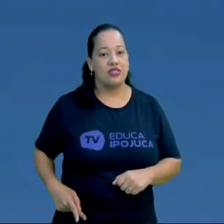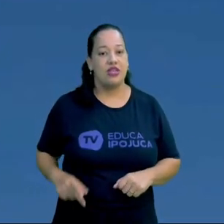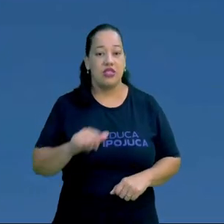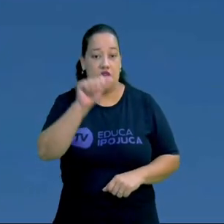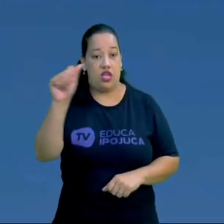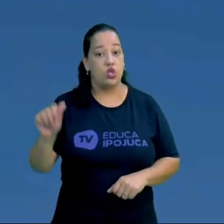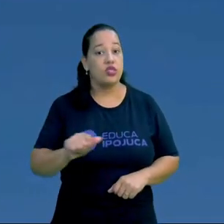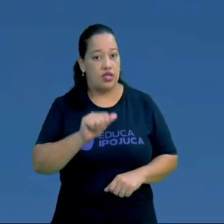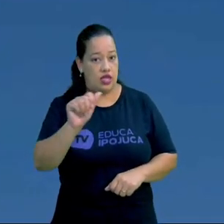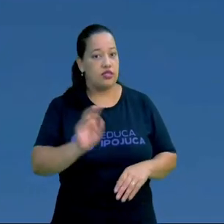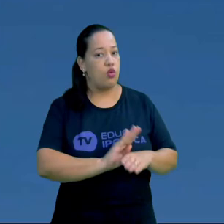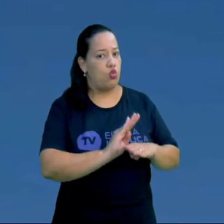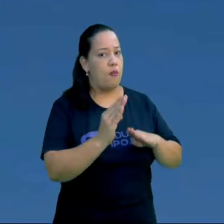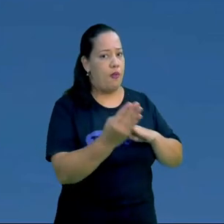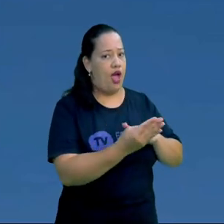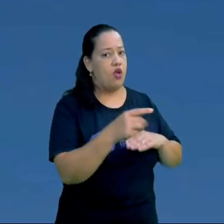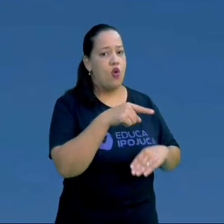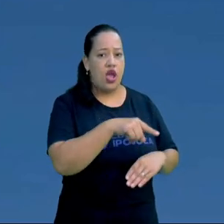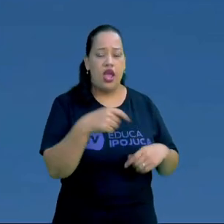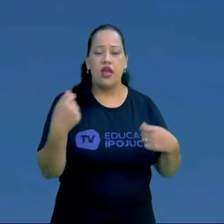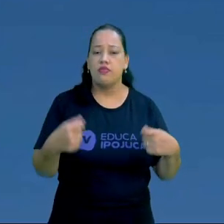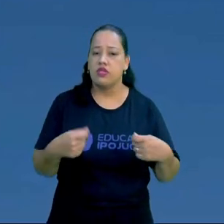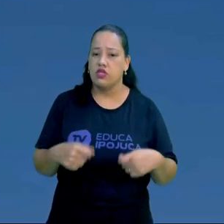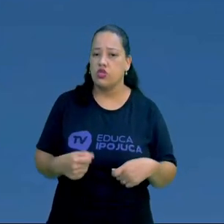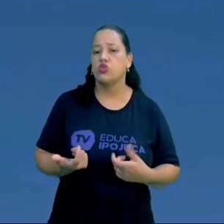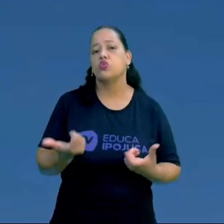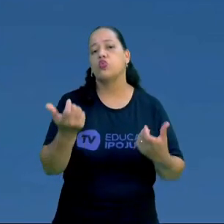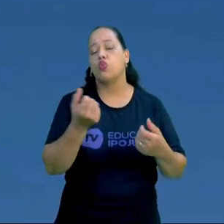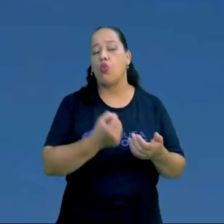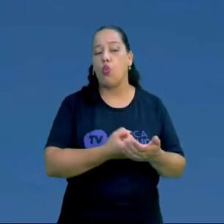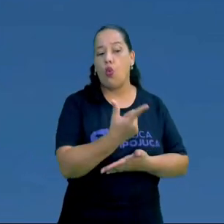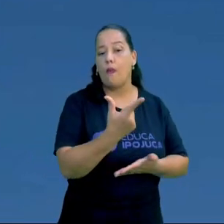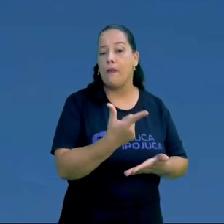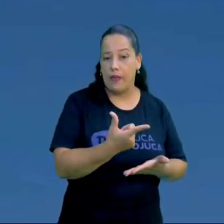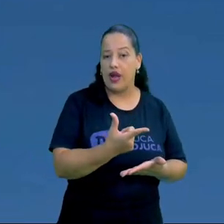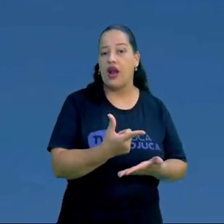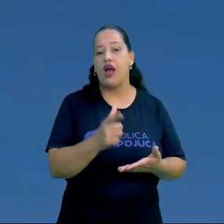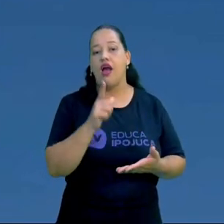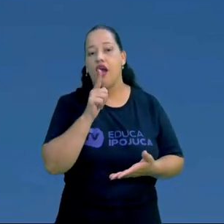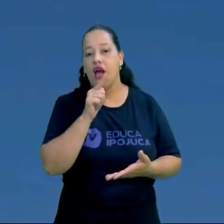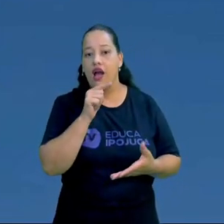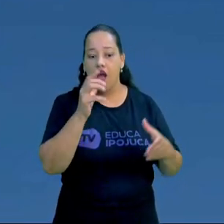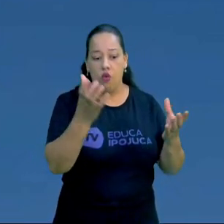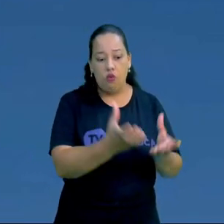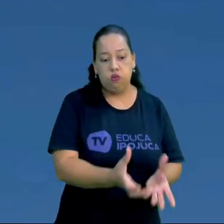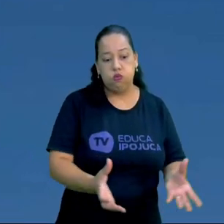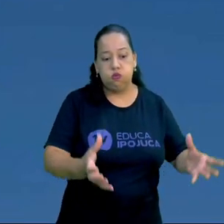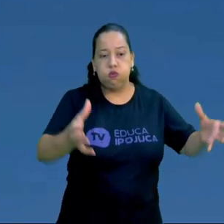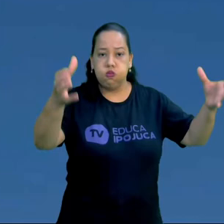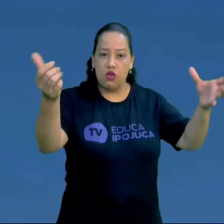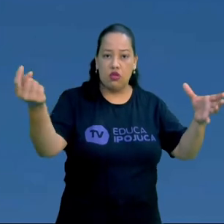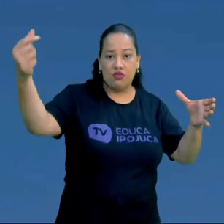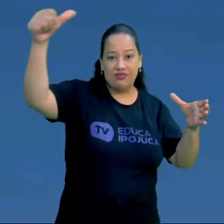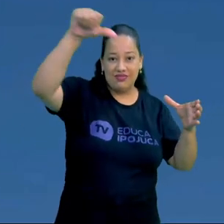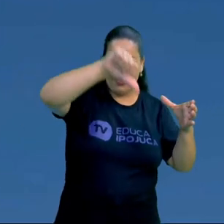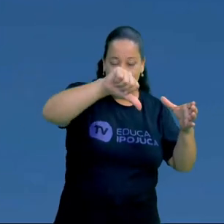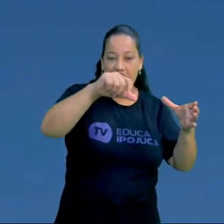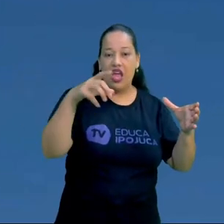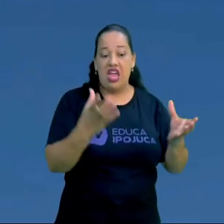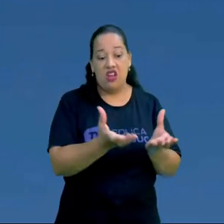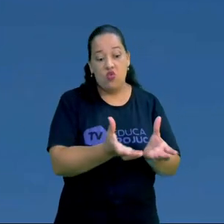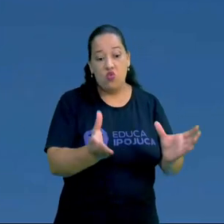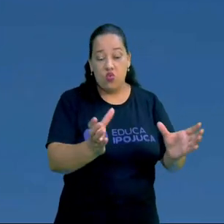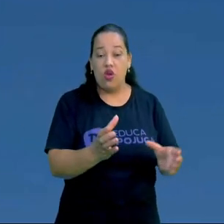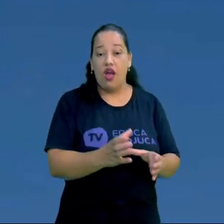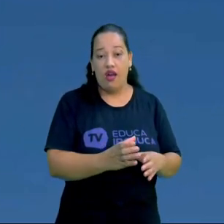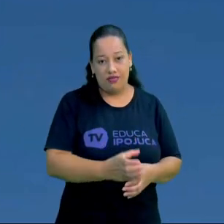do bairro resolveu comprar um reservatório de água no formato cilíndrico para